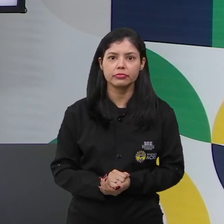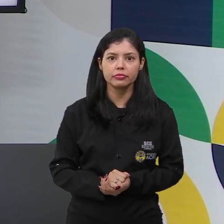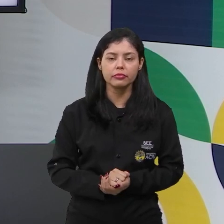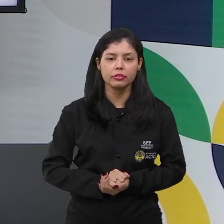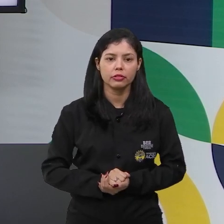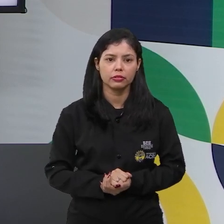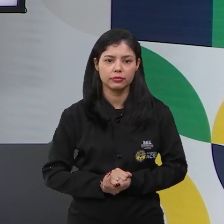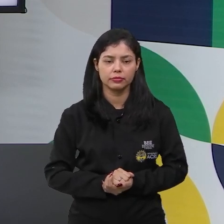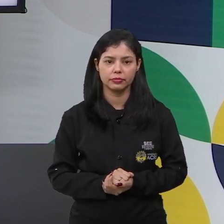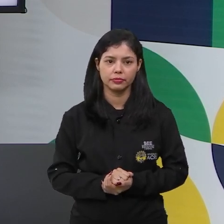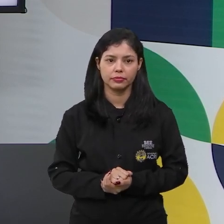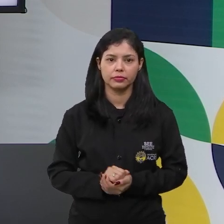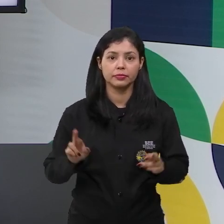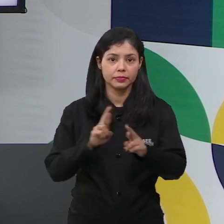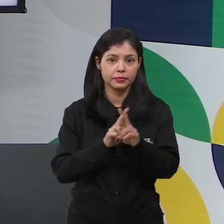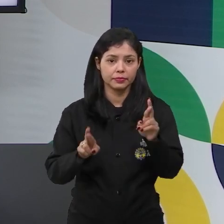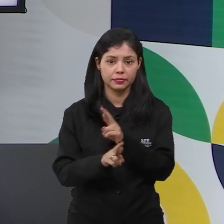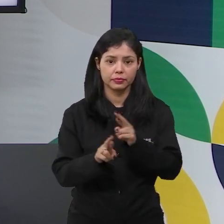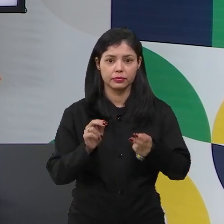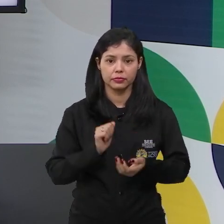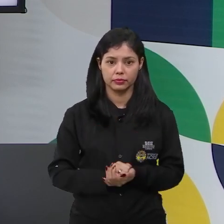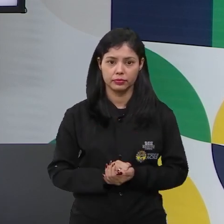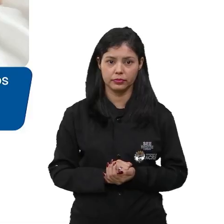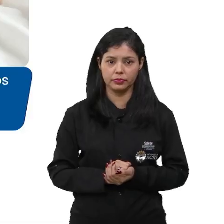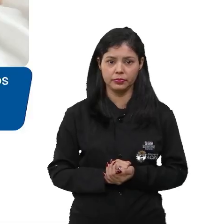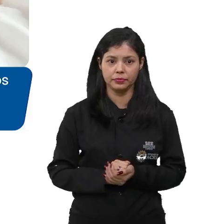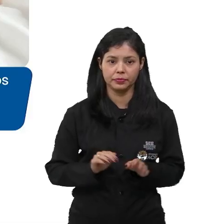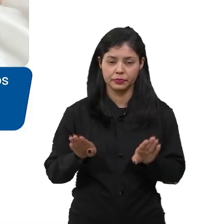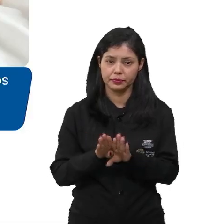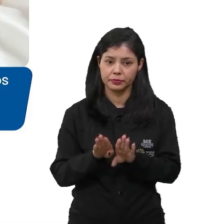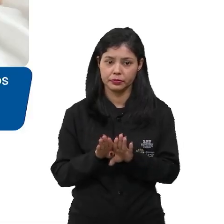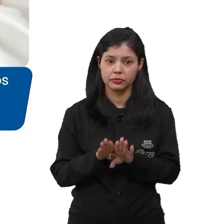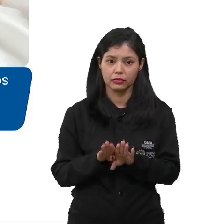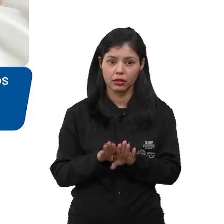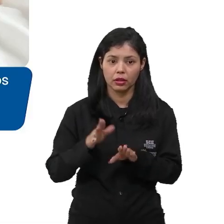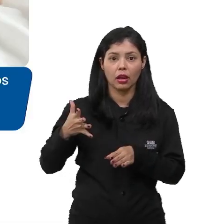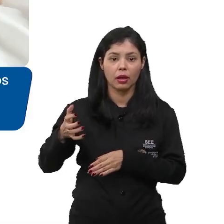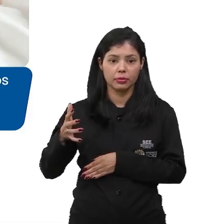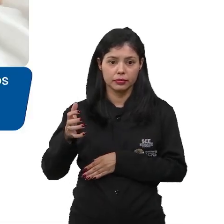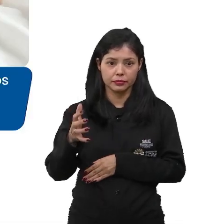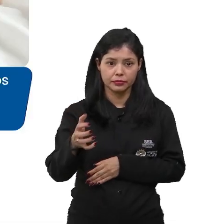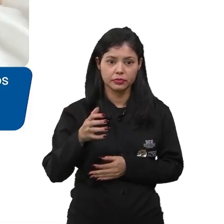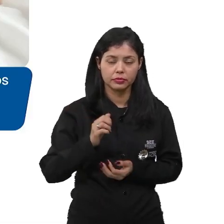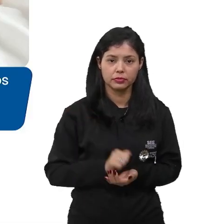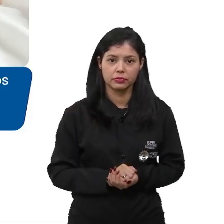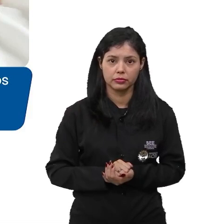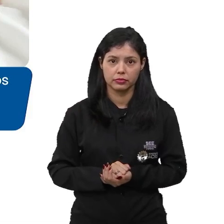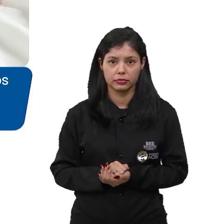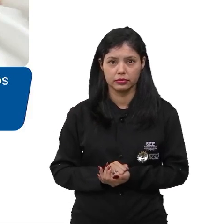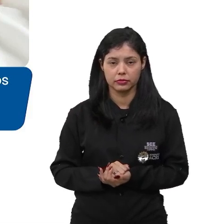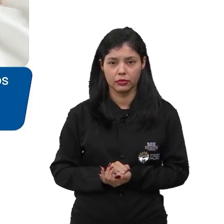Covid. Em relação aos sintomas relacionados à bactéria, né, o tratamento